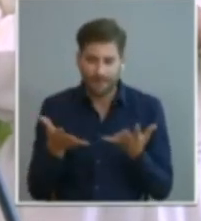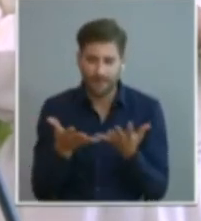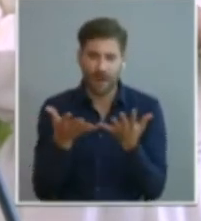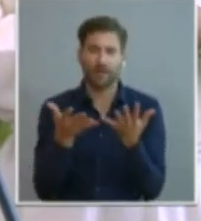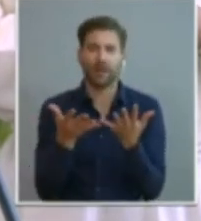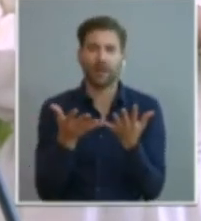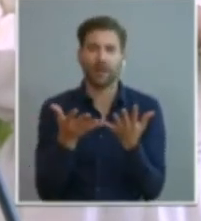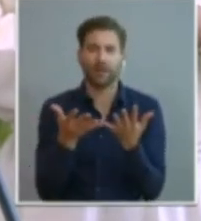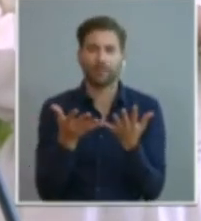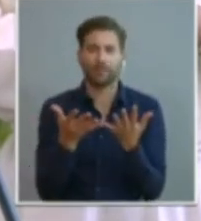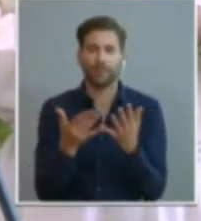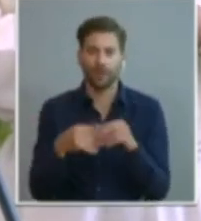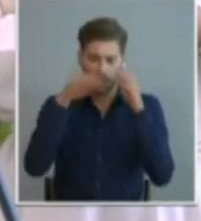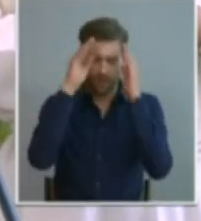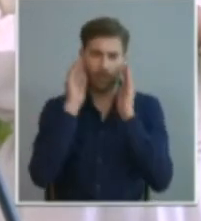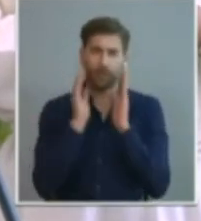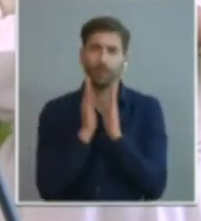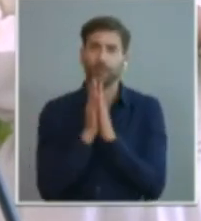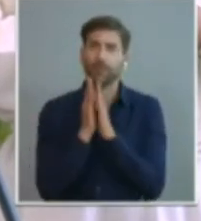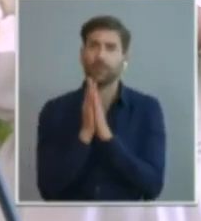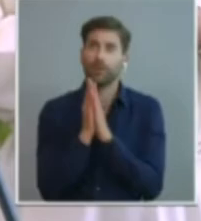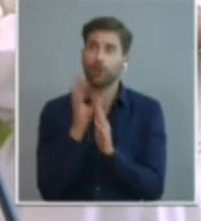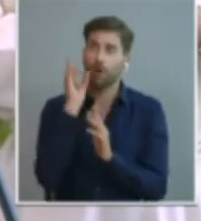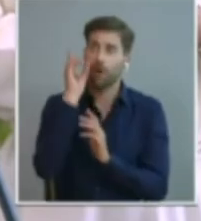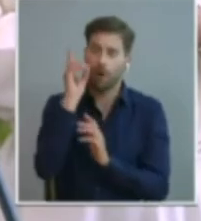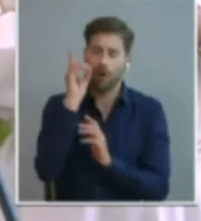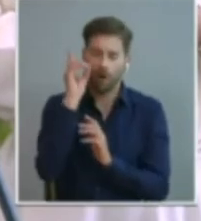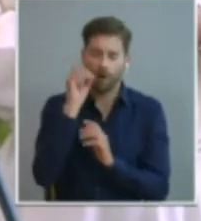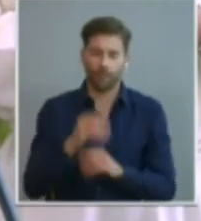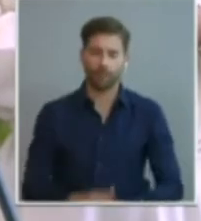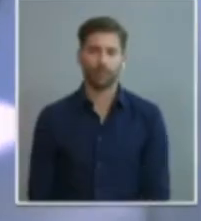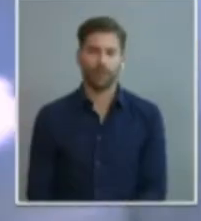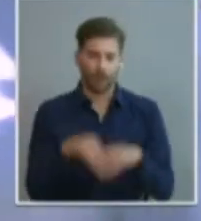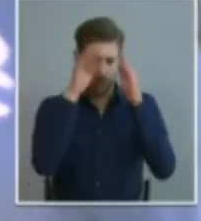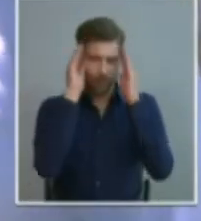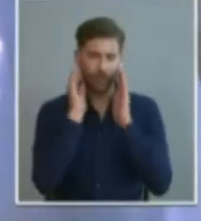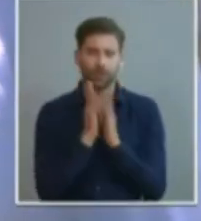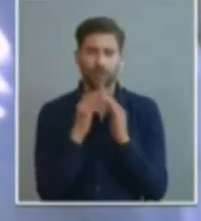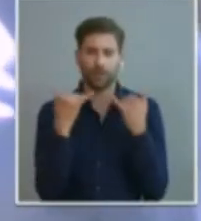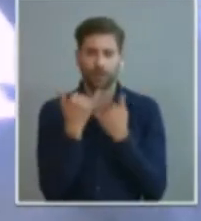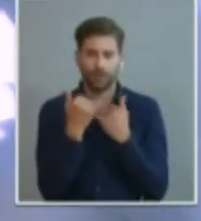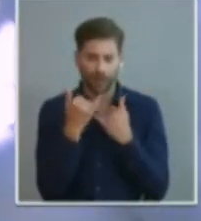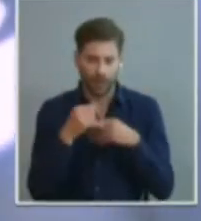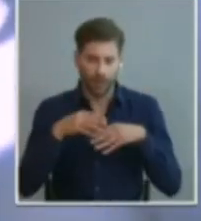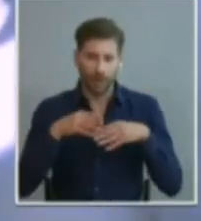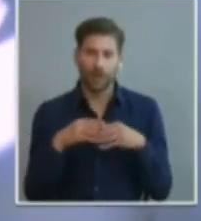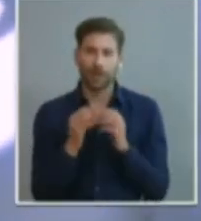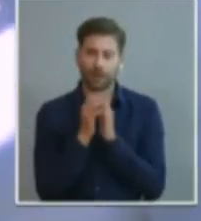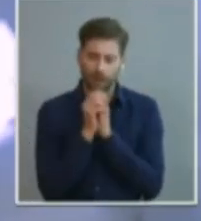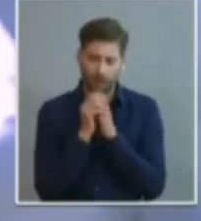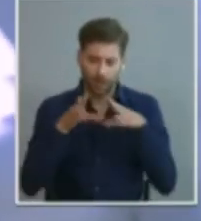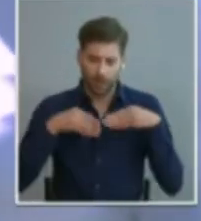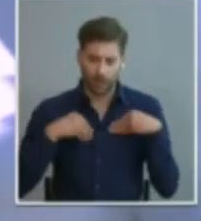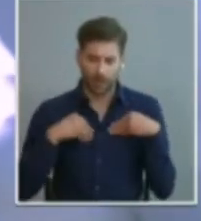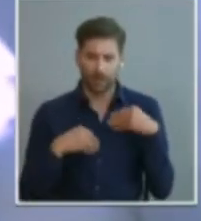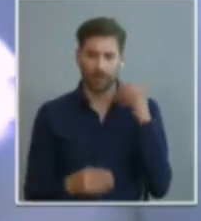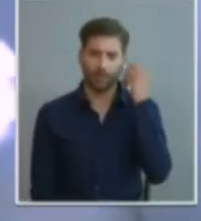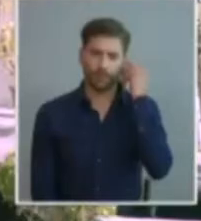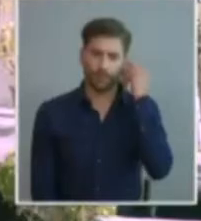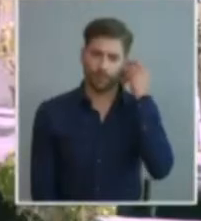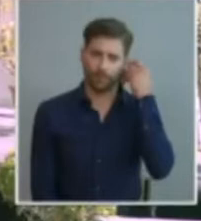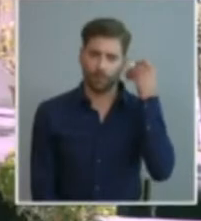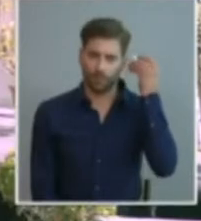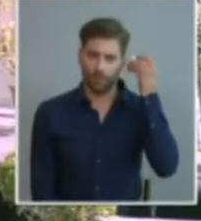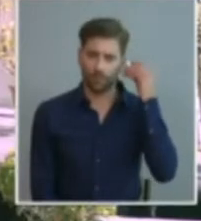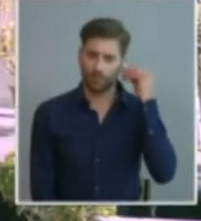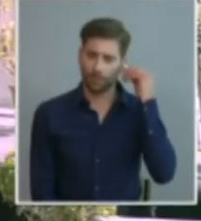santidade, oremos por intercessão da Virgem Maria. Interceda por nós, a Virgem cheia de graça.